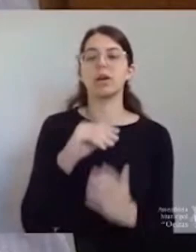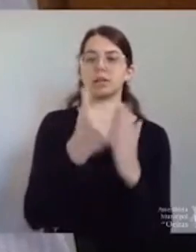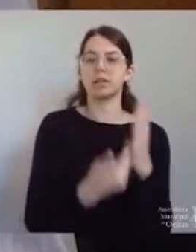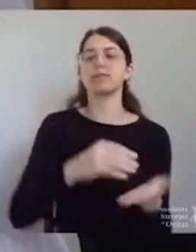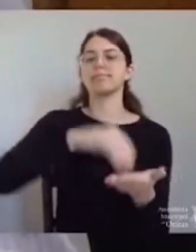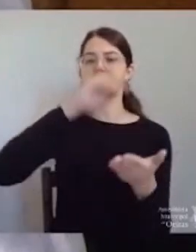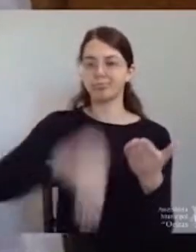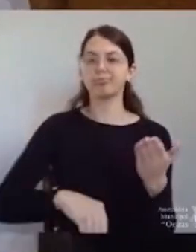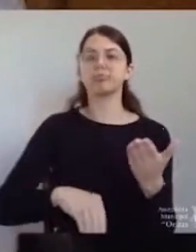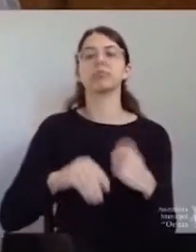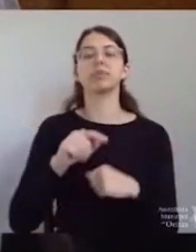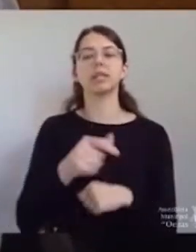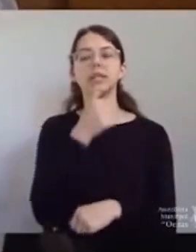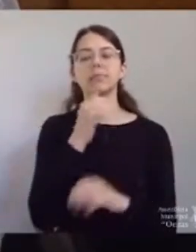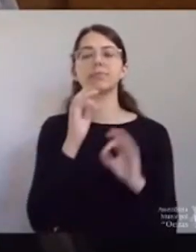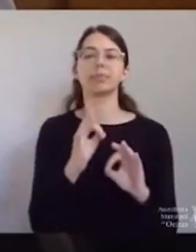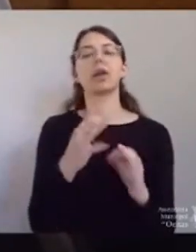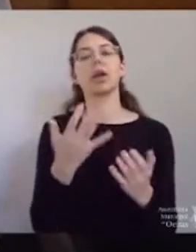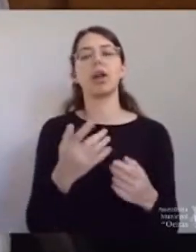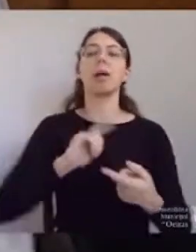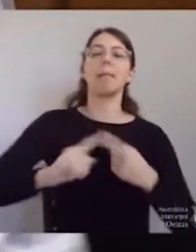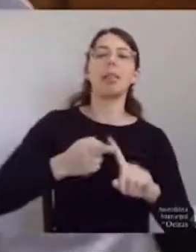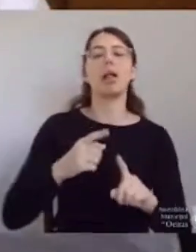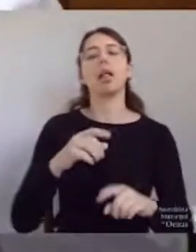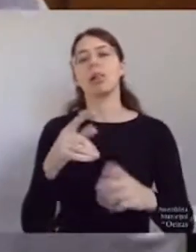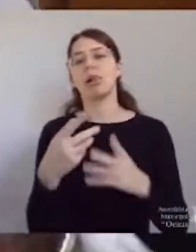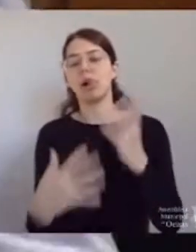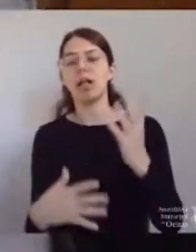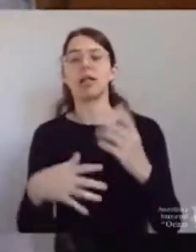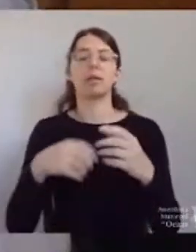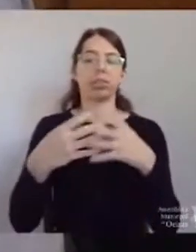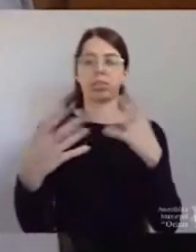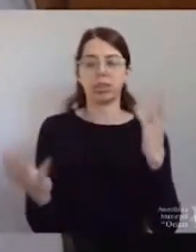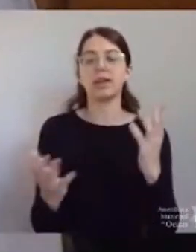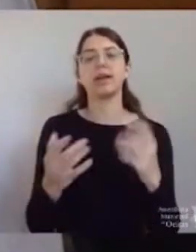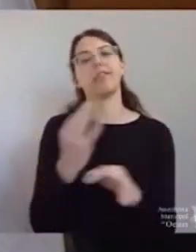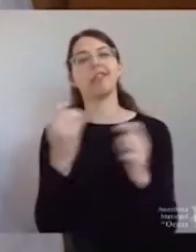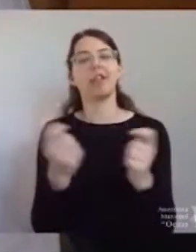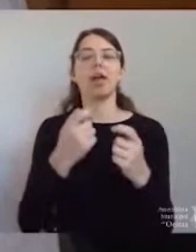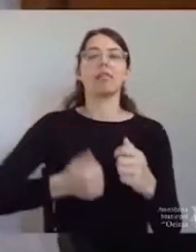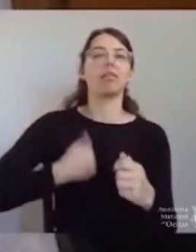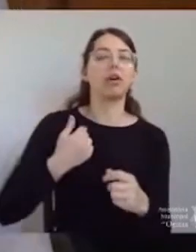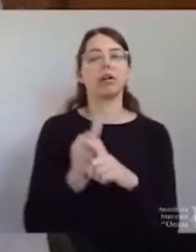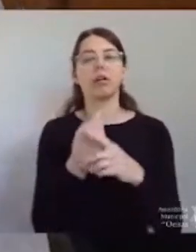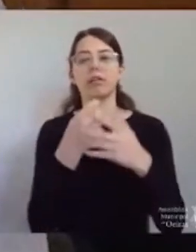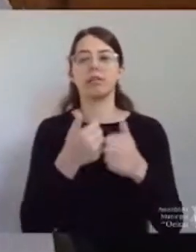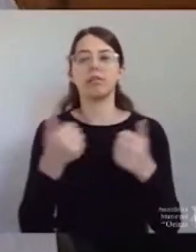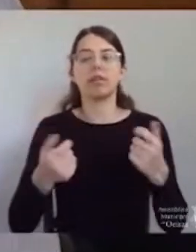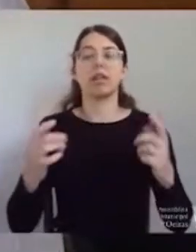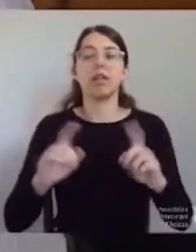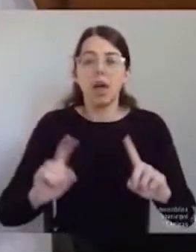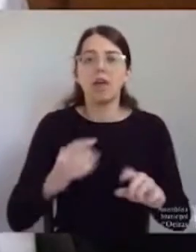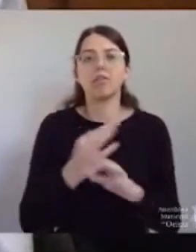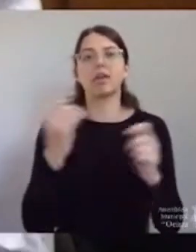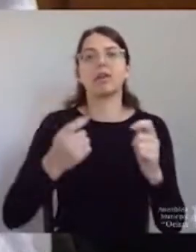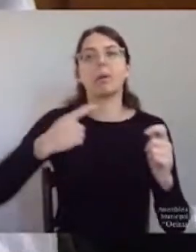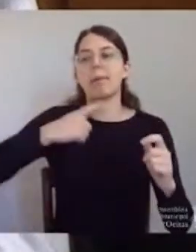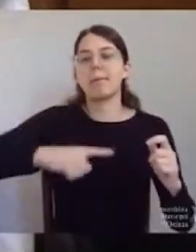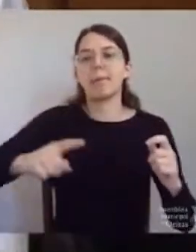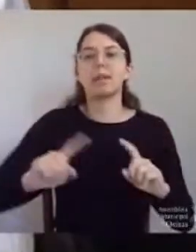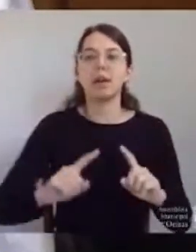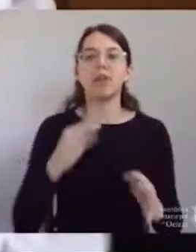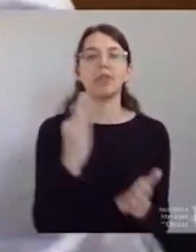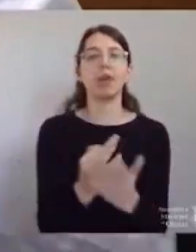decidiram. Não vai festejar a Batalha do Yorktown, Lisbon, não sei o quê, depois, e a vitória. Não festejam sucessivamente. Festejam só um feriado que ele